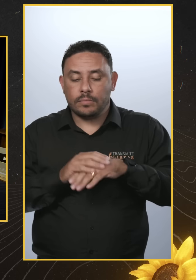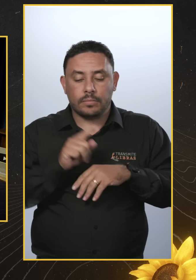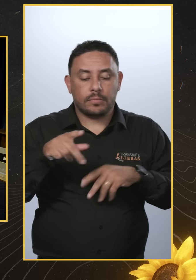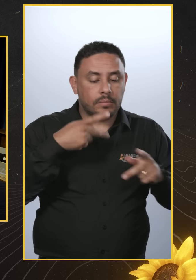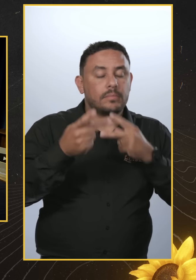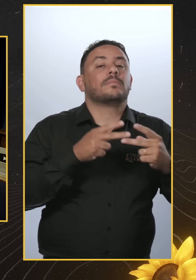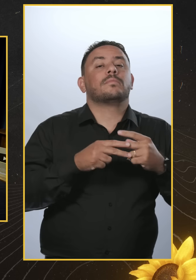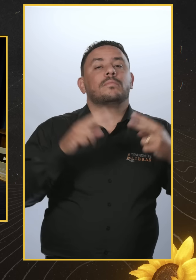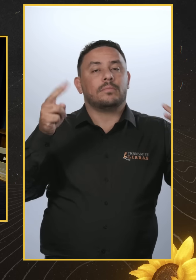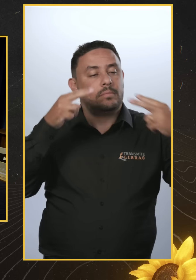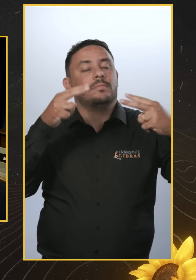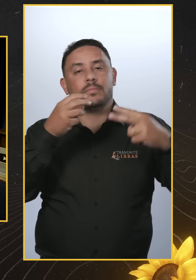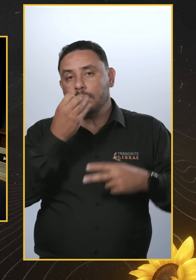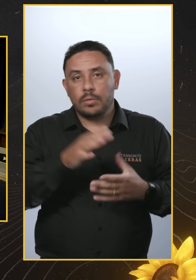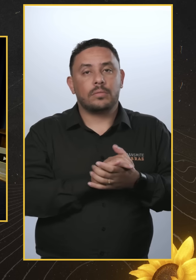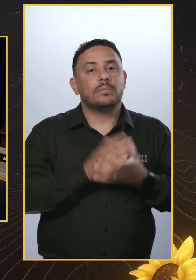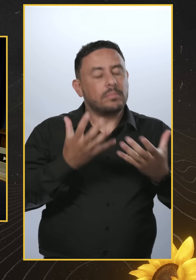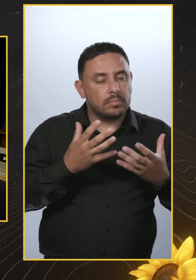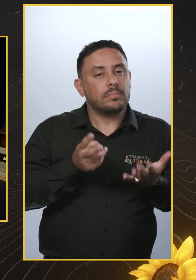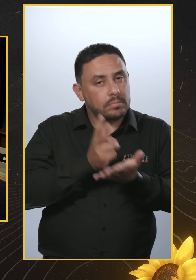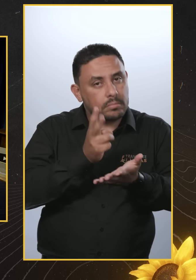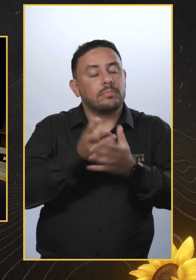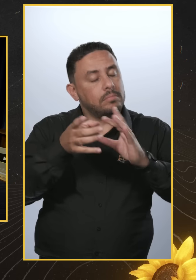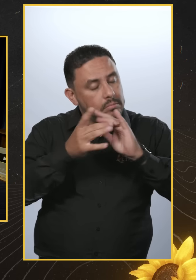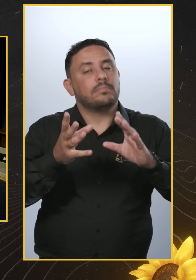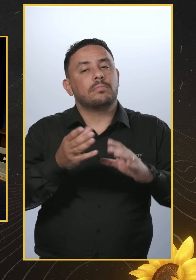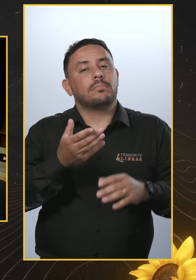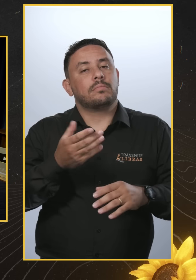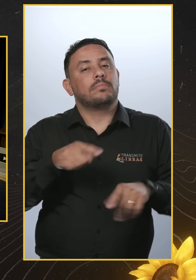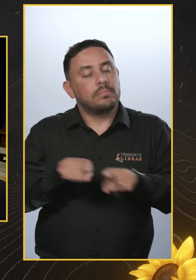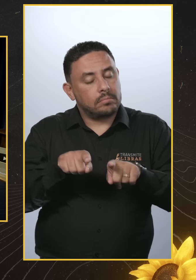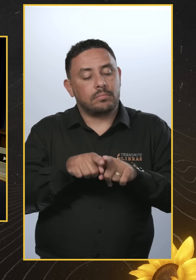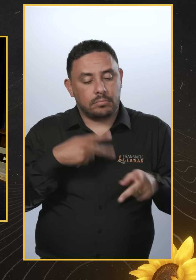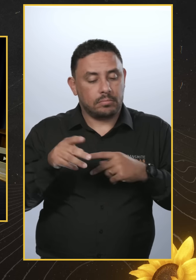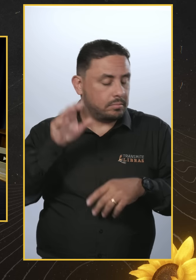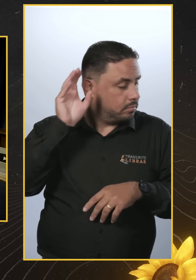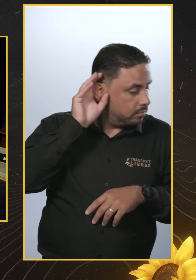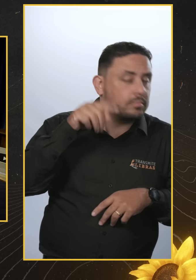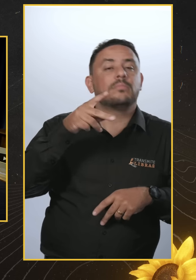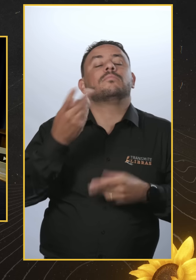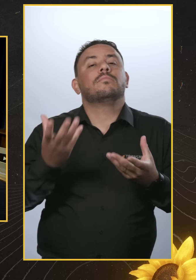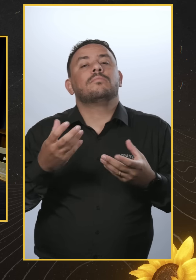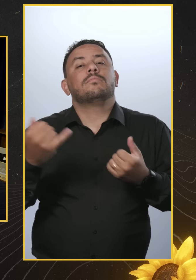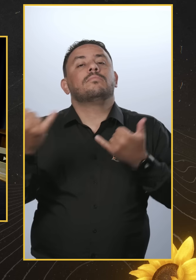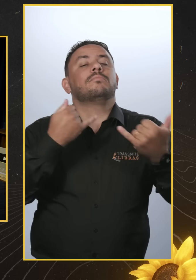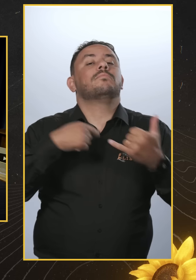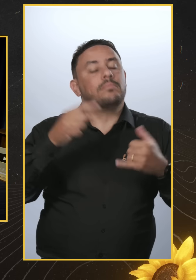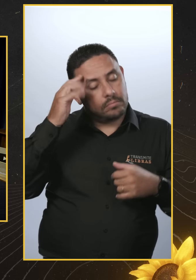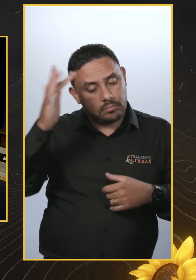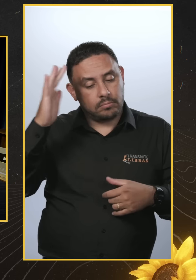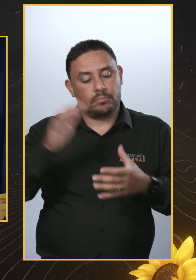falando na minha cara olha que massa eu quero manter a sua liberdade e quero ter a minha para fazer isso não eu quero ouvir de você o que você tem para me dizer sobre o que eu